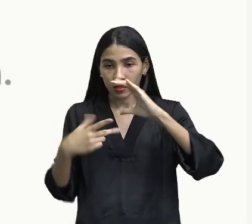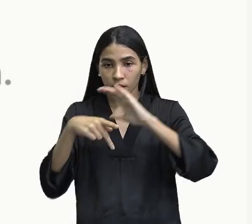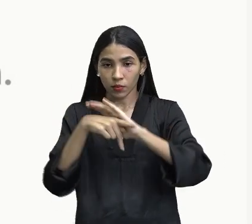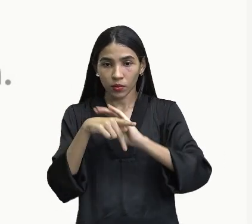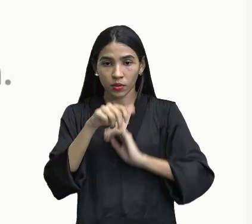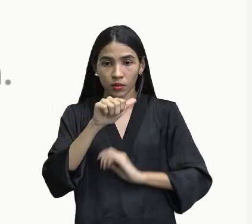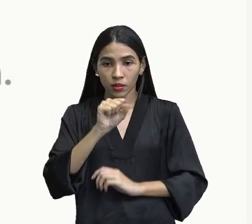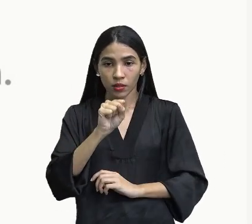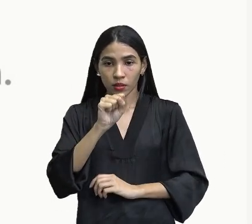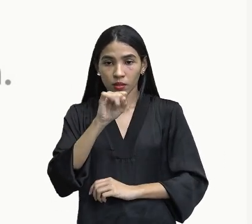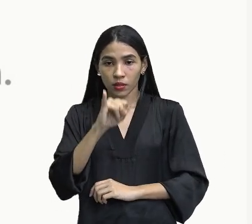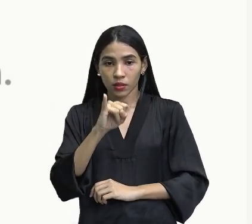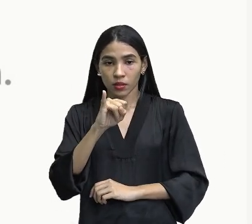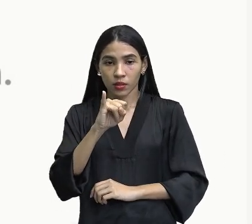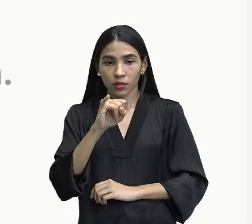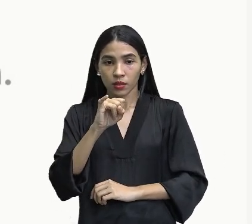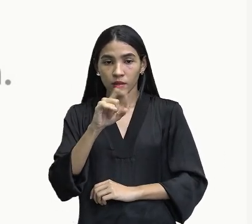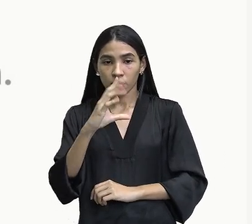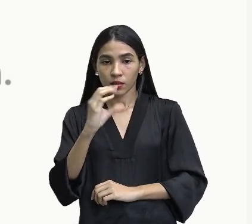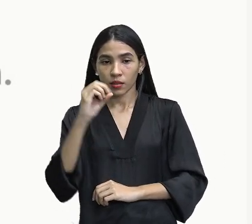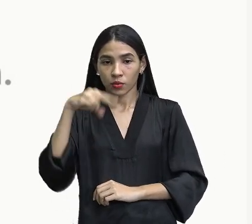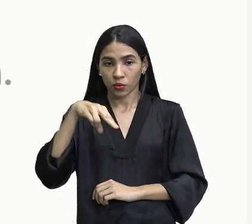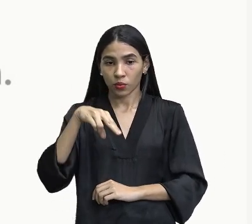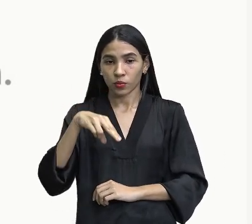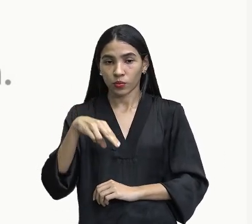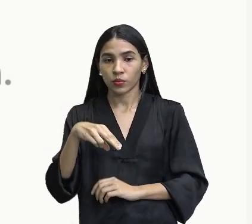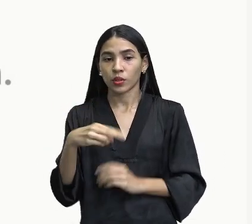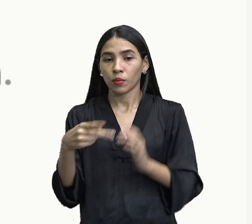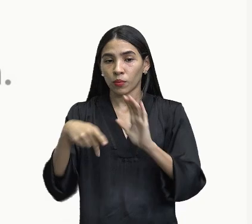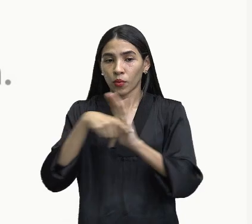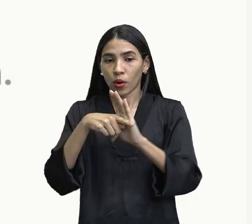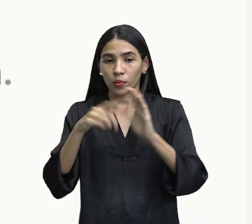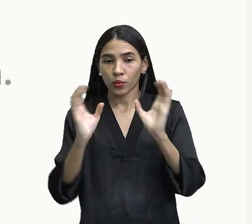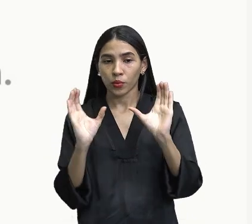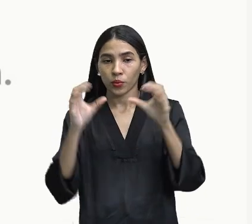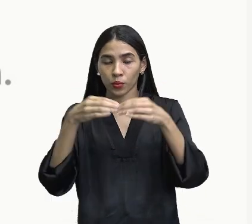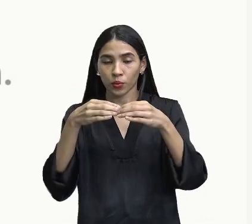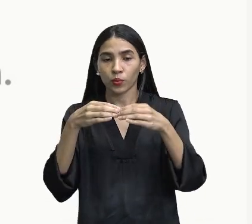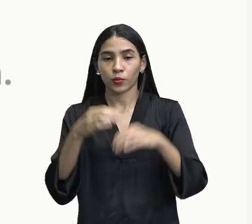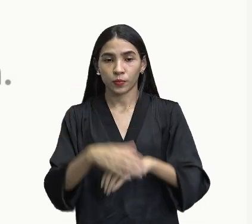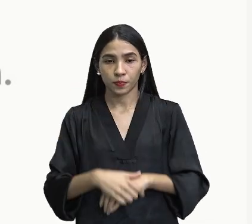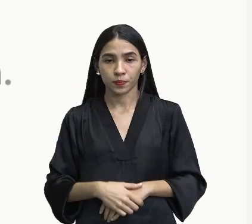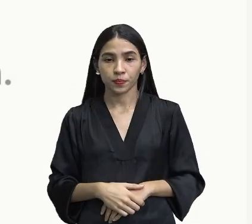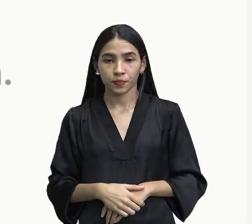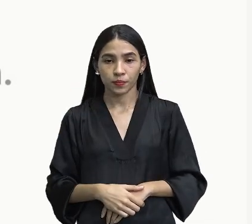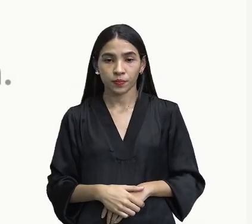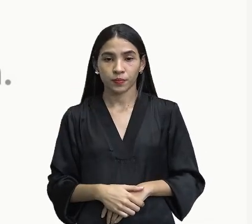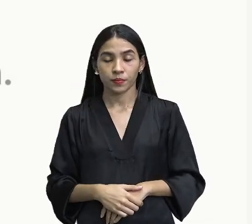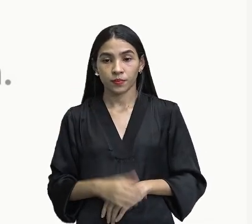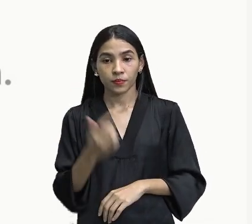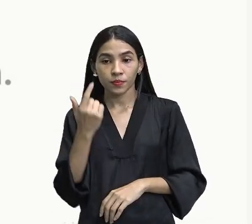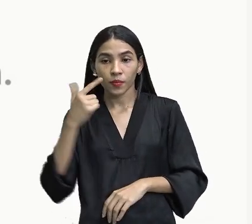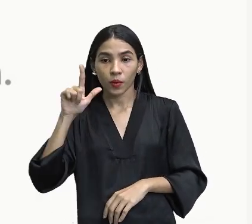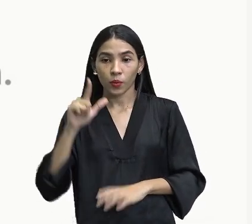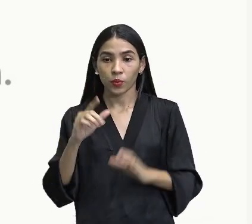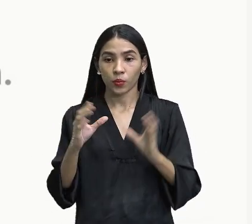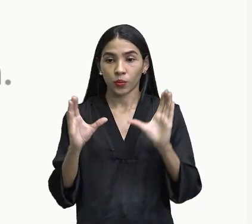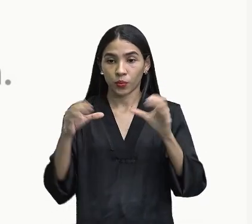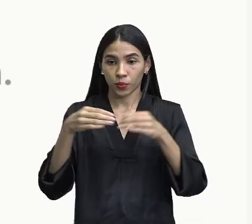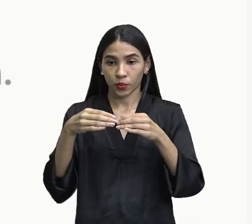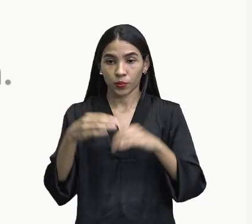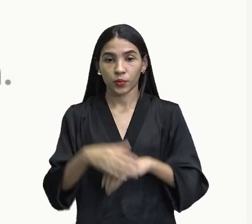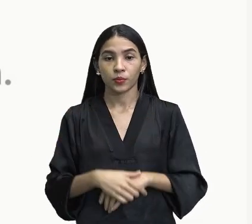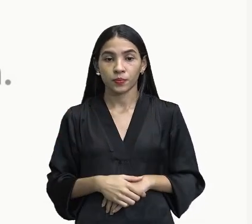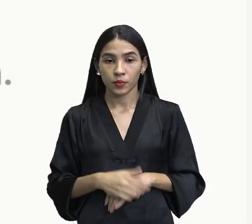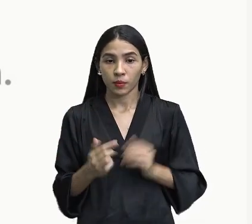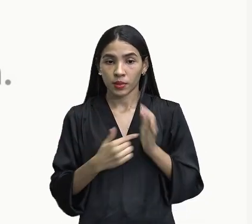grupo sícon, tá bom? Todos os indivíduos vão ter essa característica morfológica. O outro grupo a